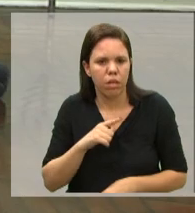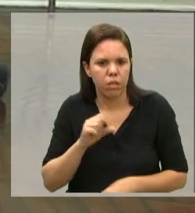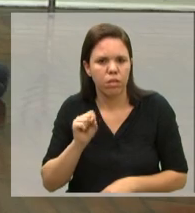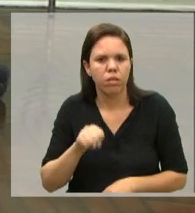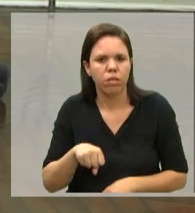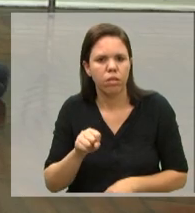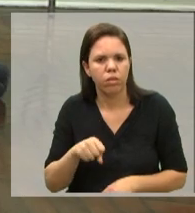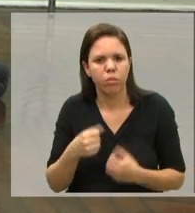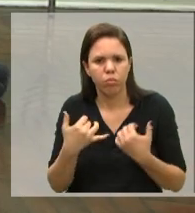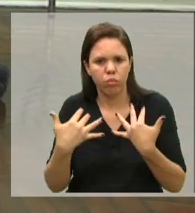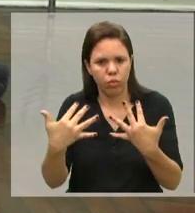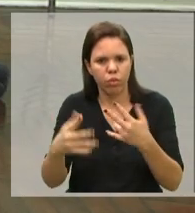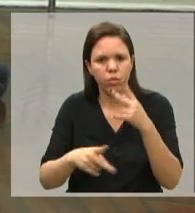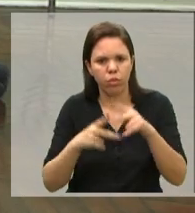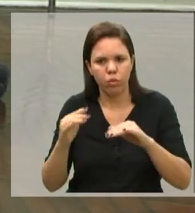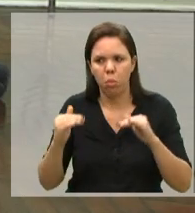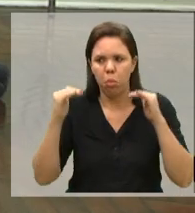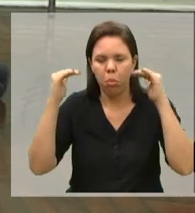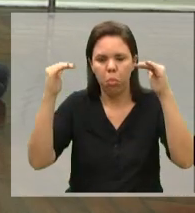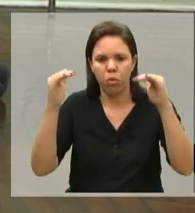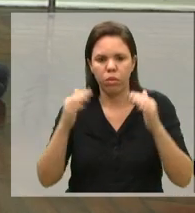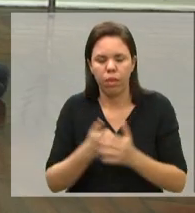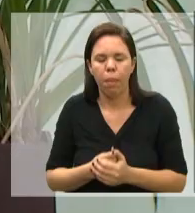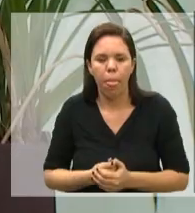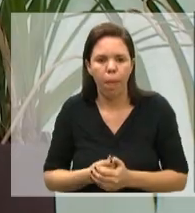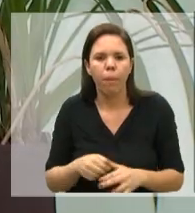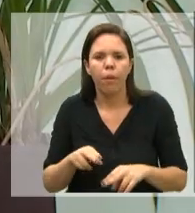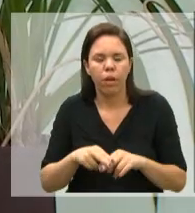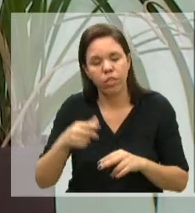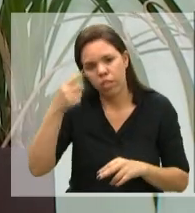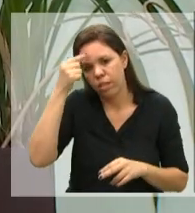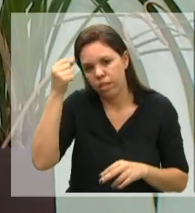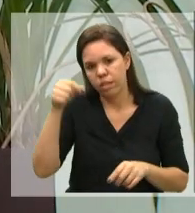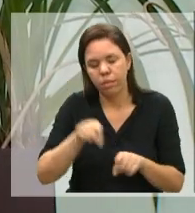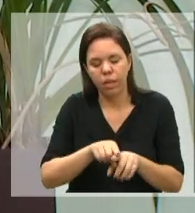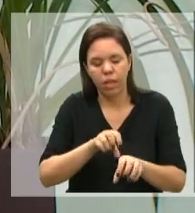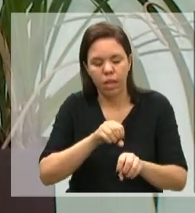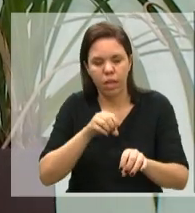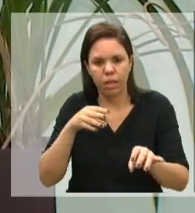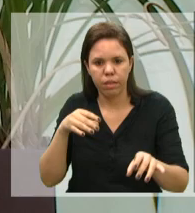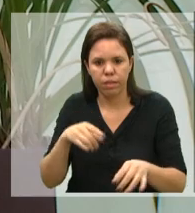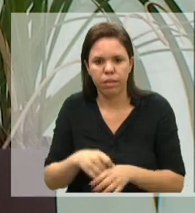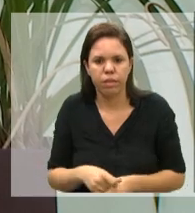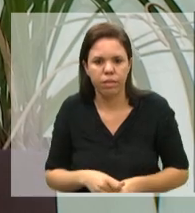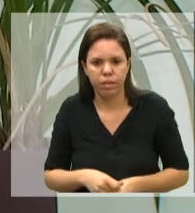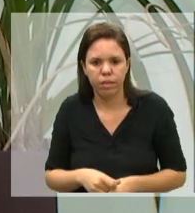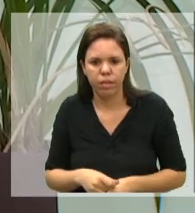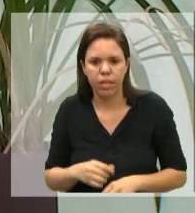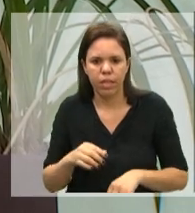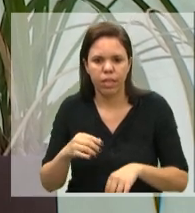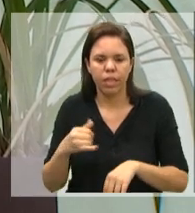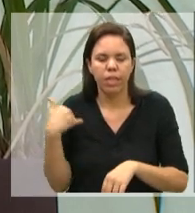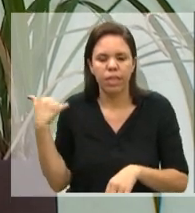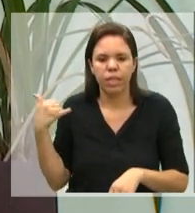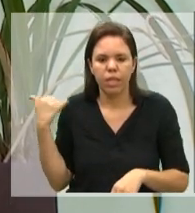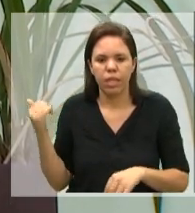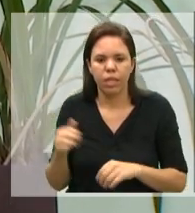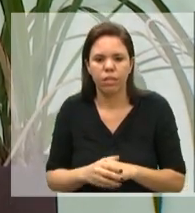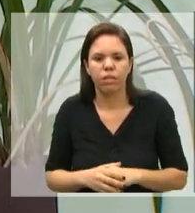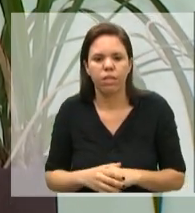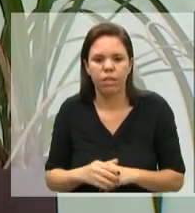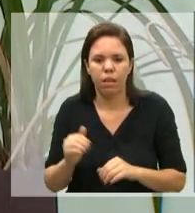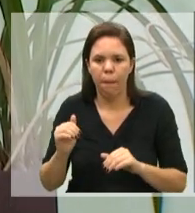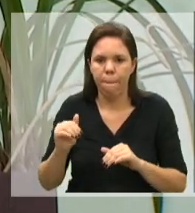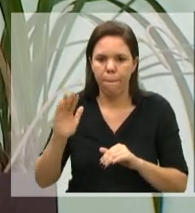com uma faixa etária superior, no caso da graduação, evidentemente. O público da EAD, em termos de faixa etária, é um público com uma faixa